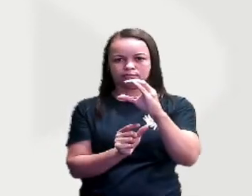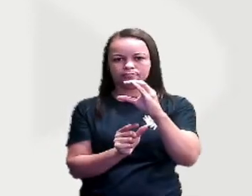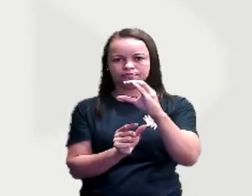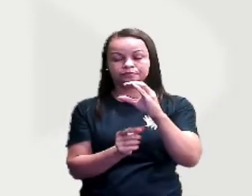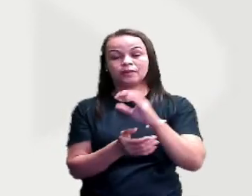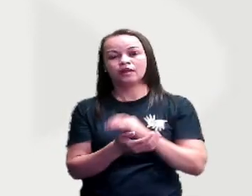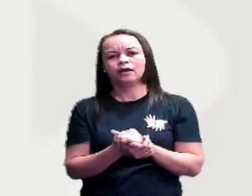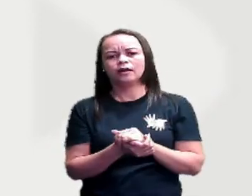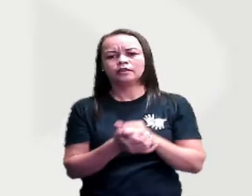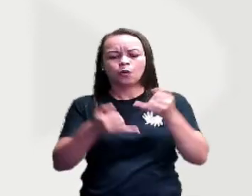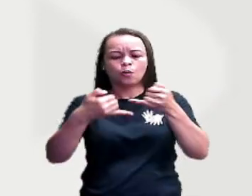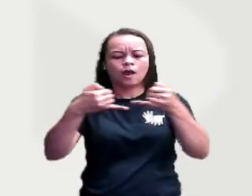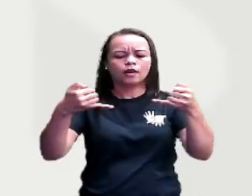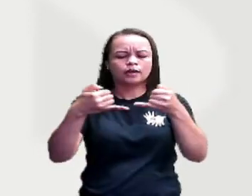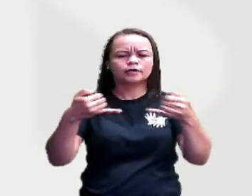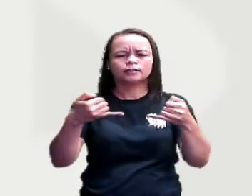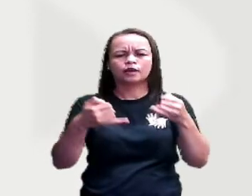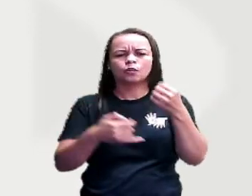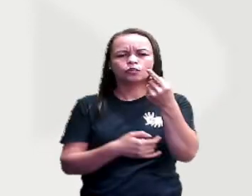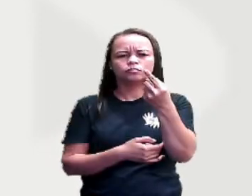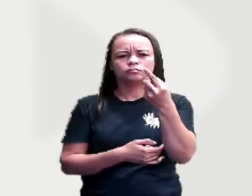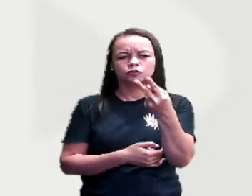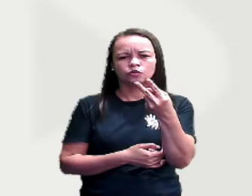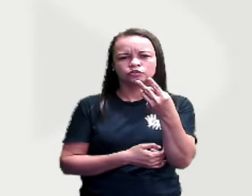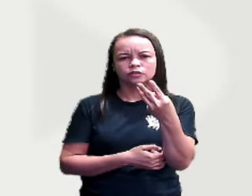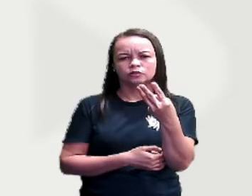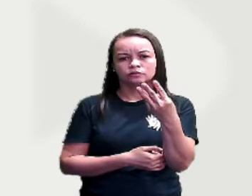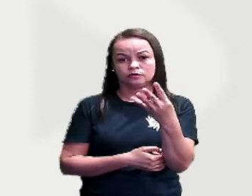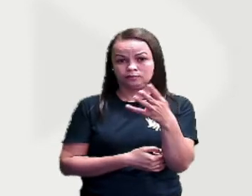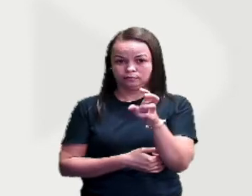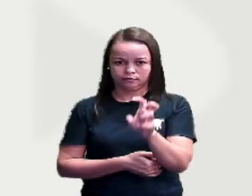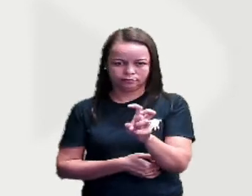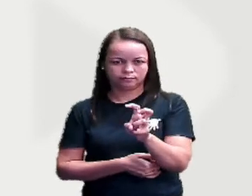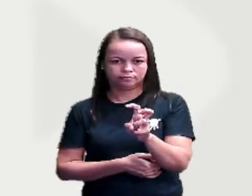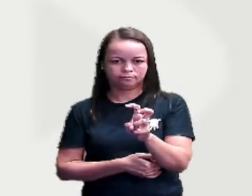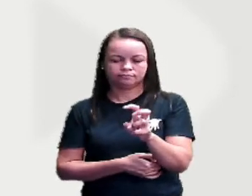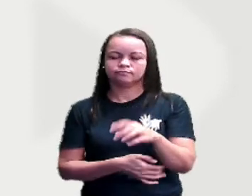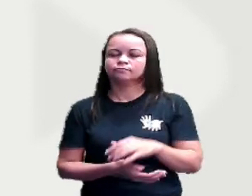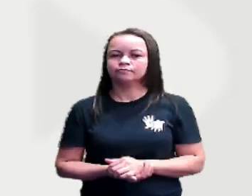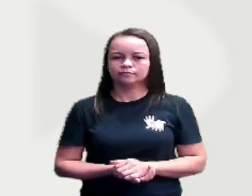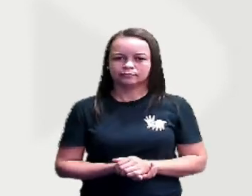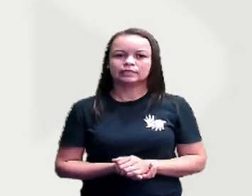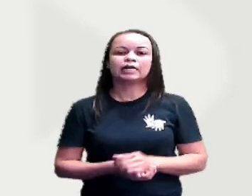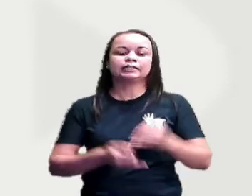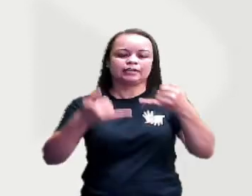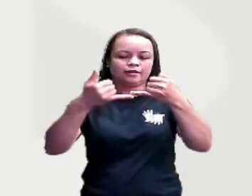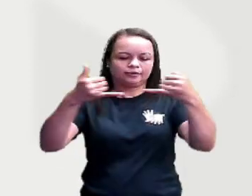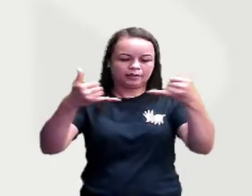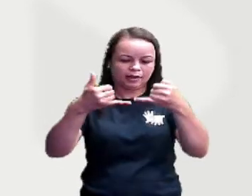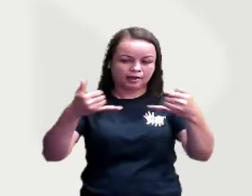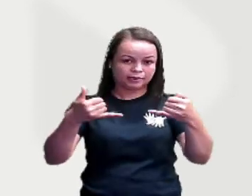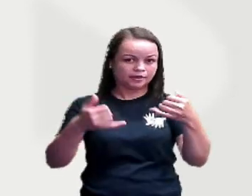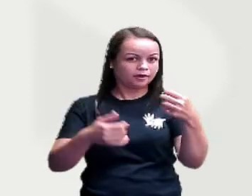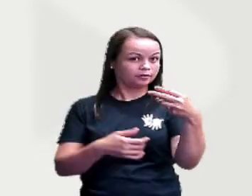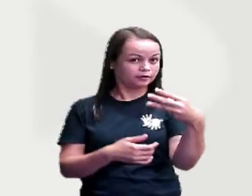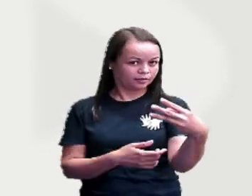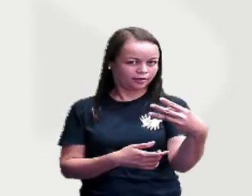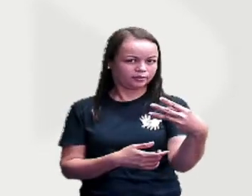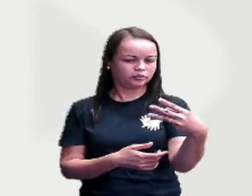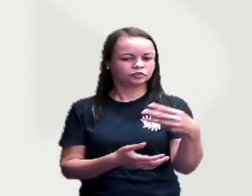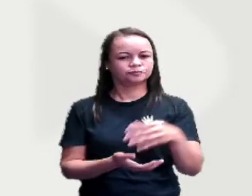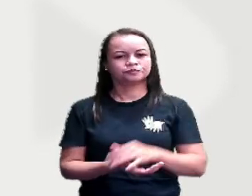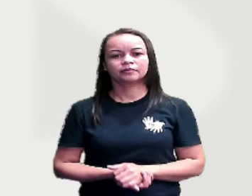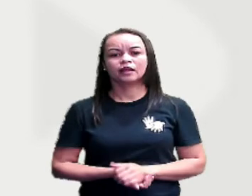está localizada? 1, 2, 3, 4 ou 5? Está na linha 3.